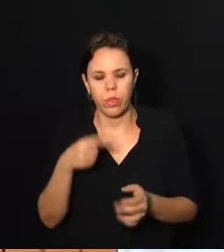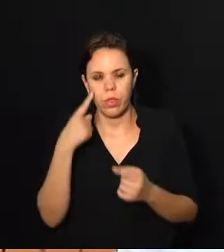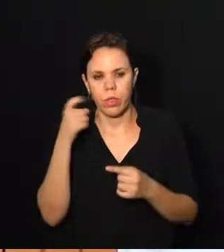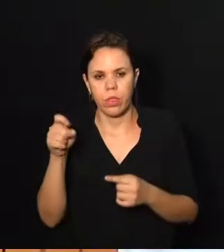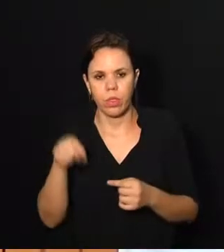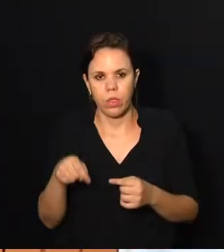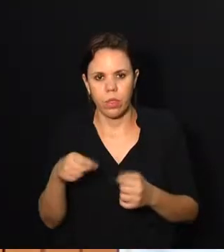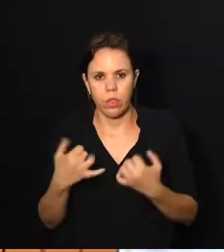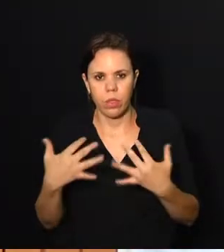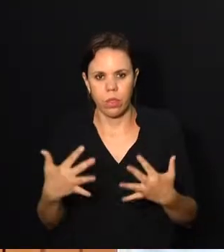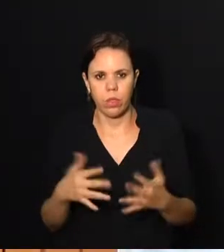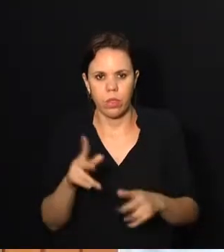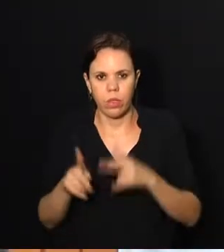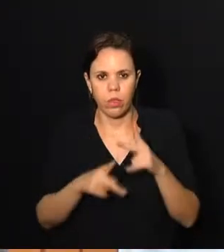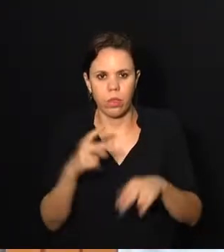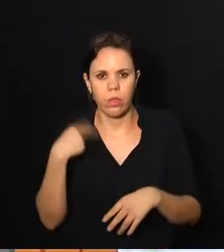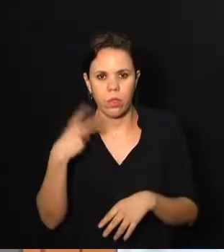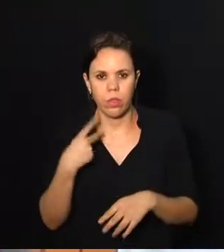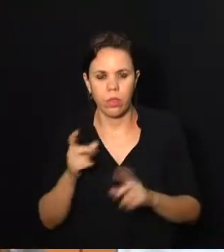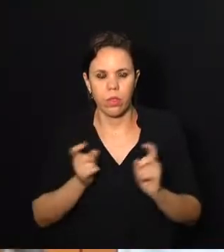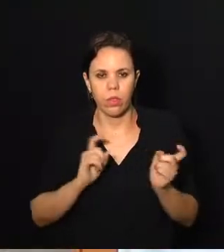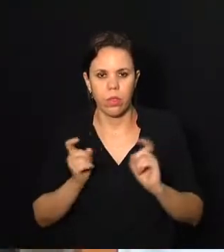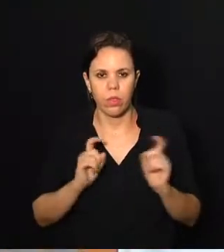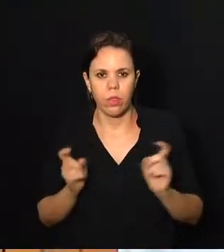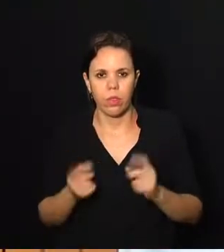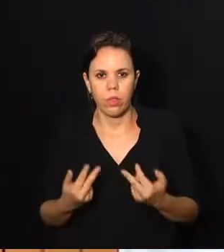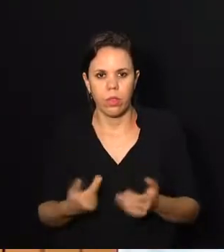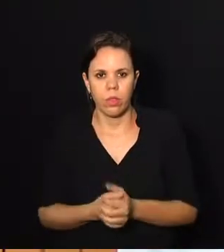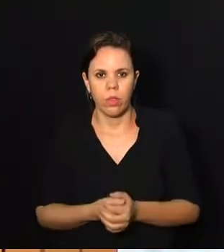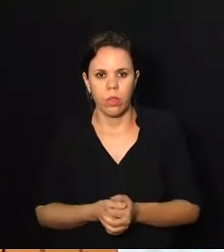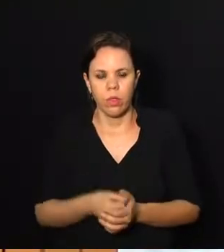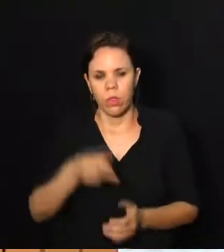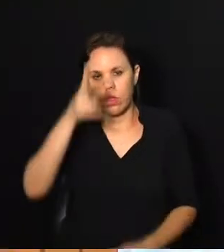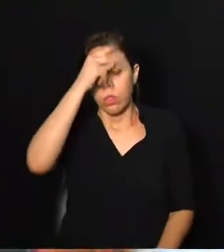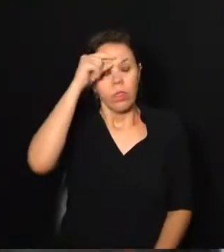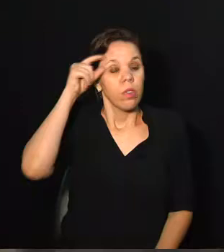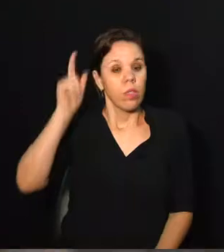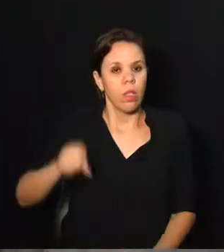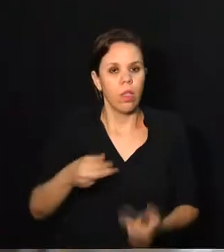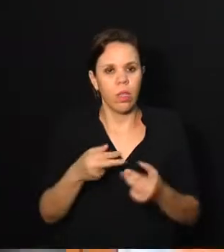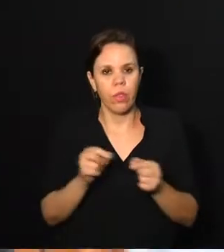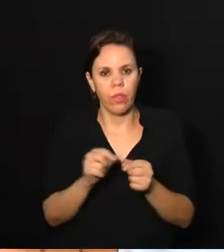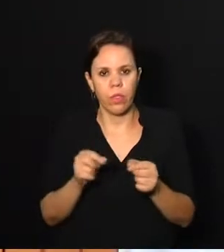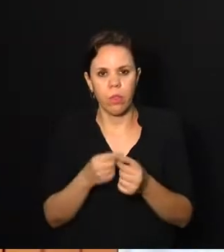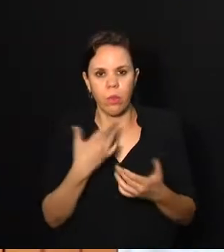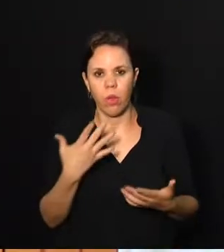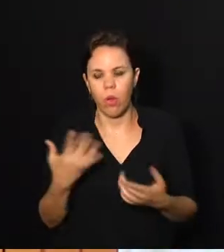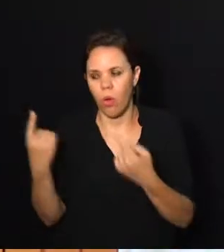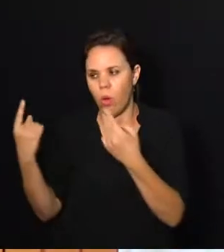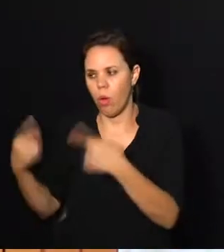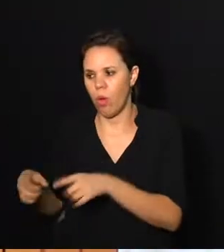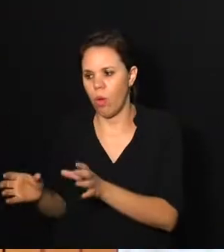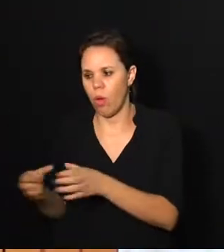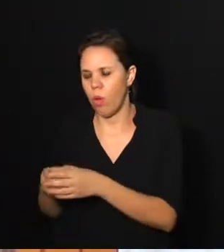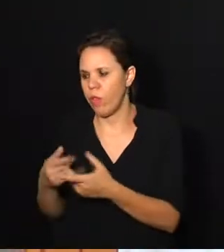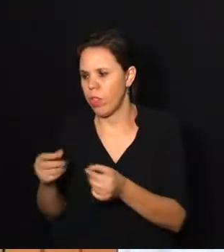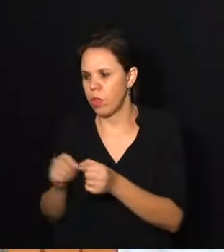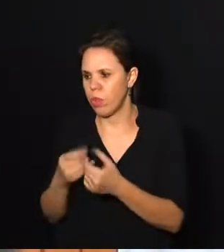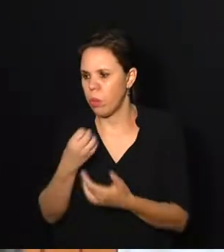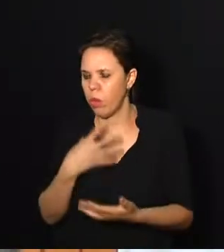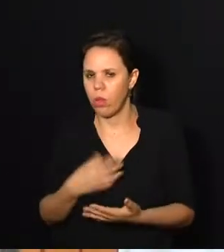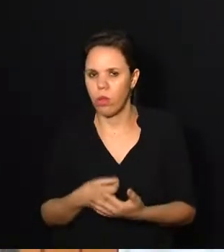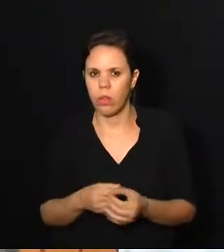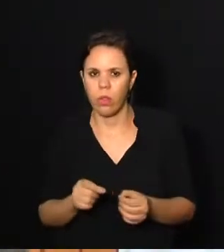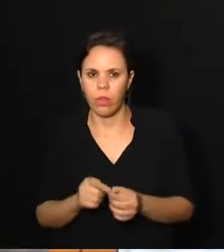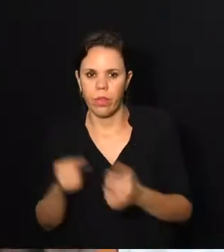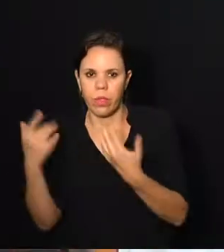nesse plenário, aqui, quando os vereadores estão reunidos, né? Quando o prefeito faz uma coisa boa, os vereadores da oposição não gostam que ele faz uma coisa boa. Quando deviam